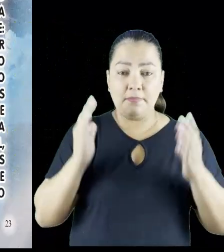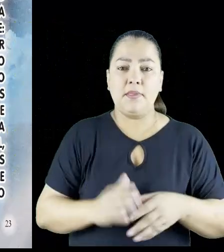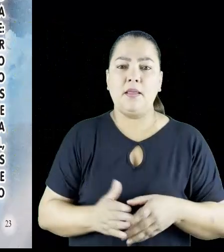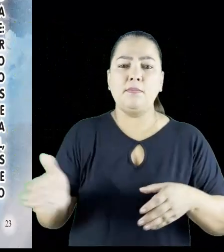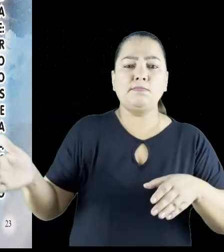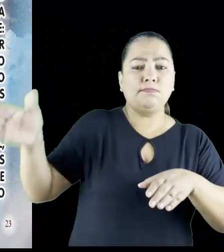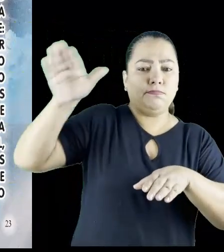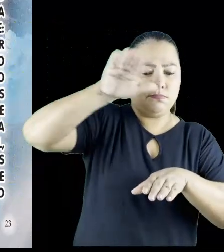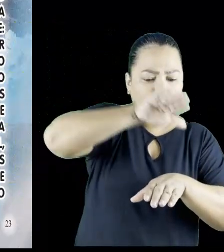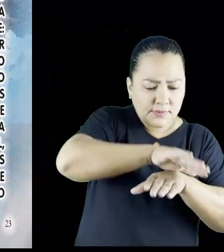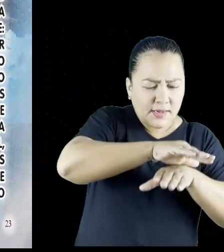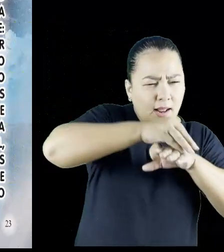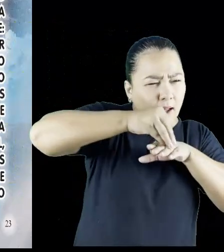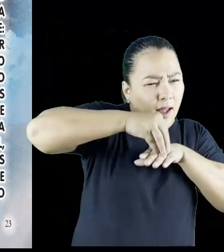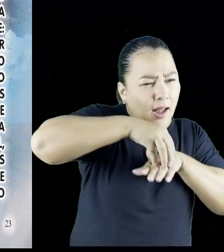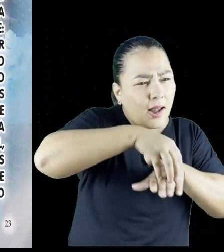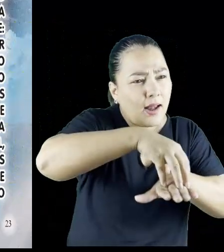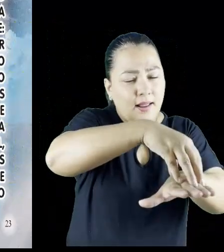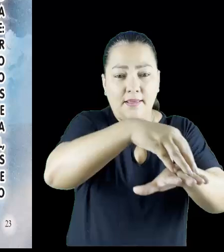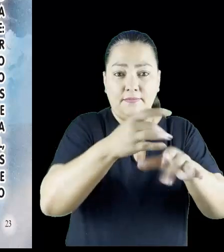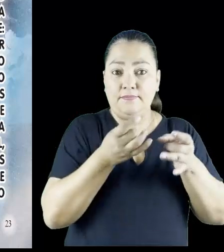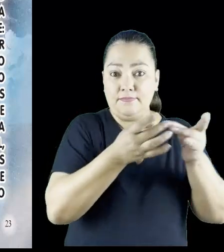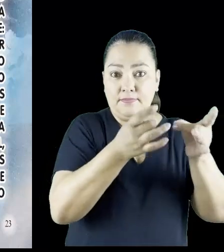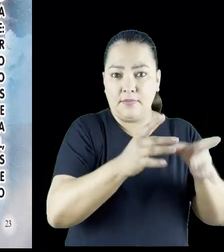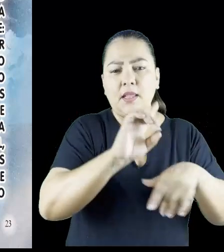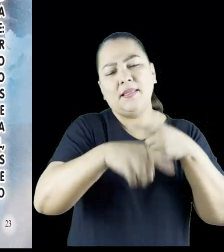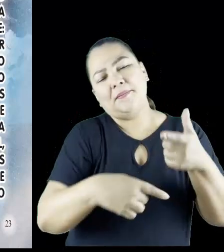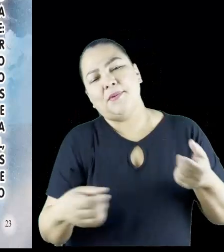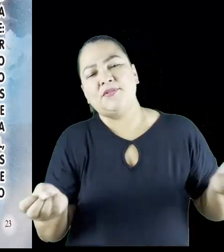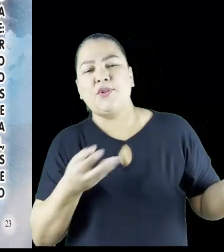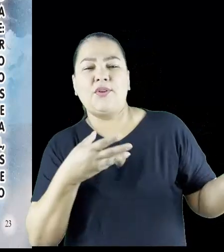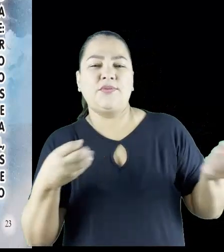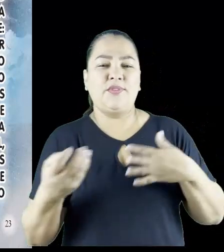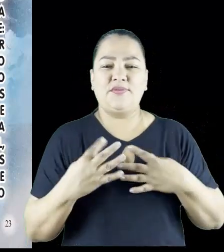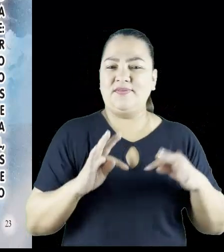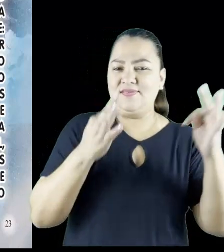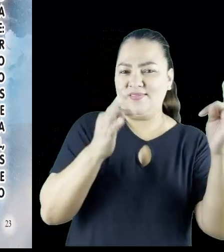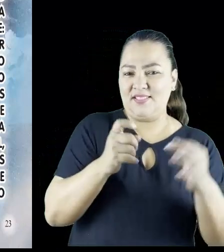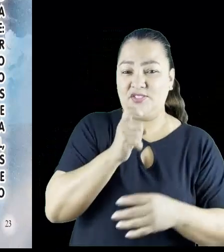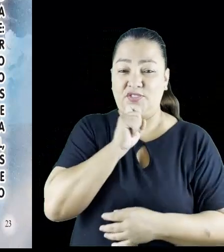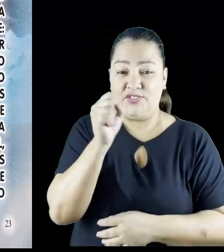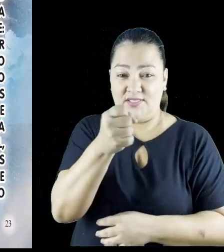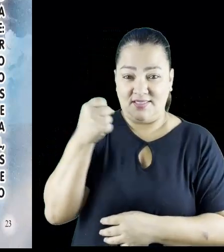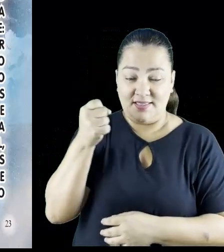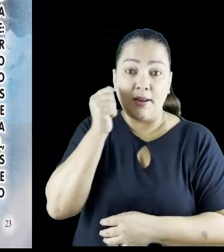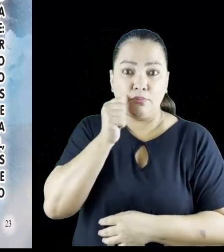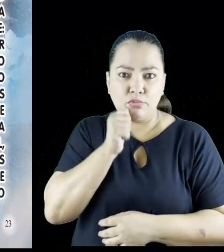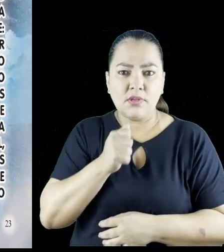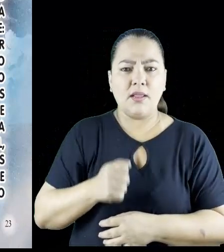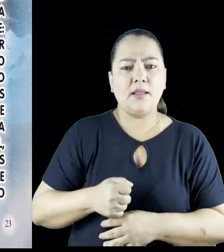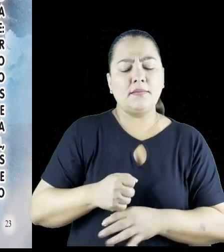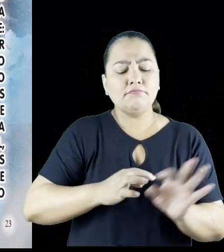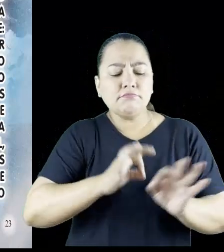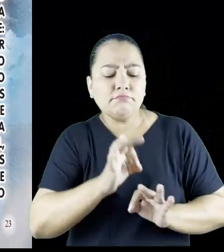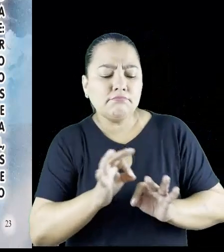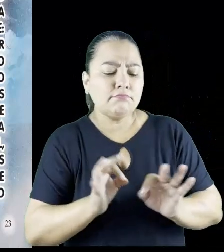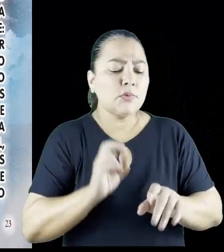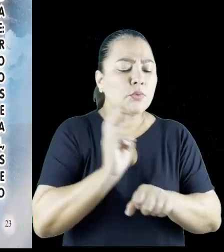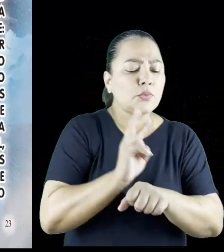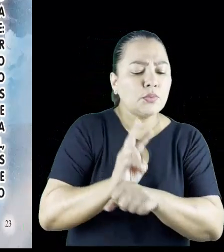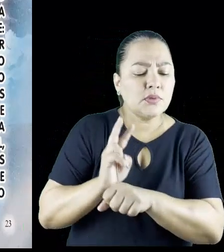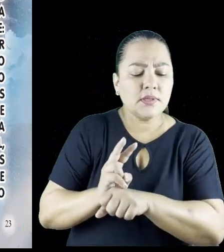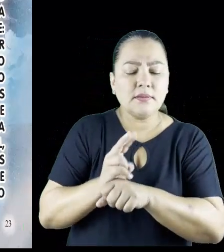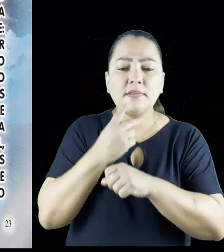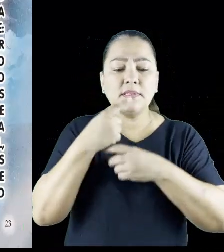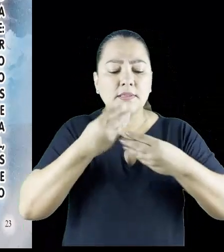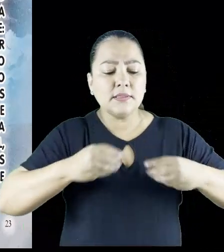com a lona e levava o pescado para longe para vender. Depois surgiu o freezer, geladeira, e aí as mulheres, como a minha mãe, faziam a manutenção do peixe que